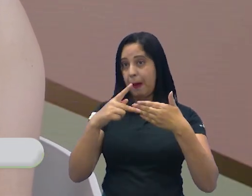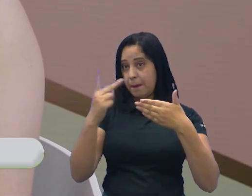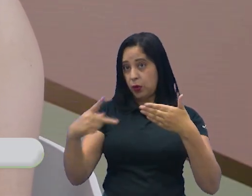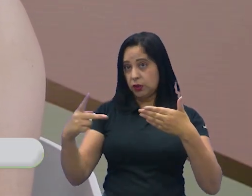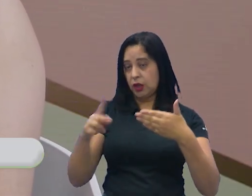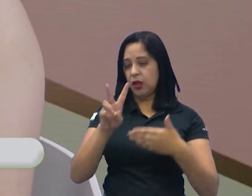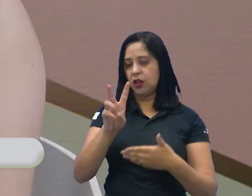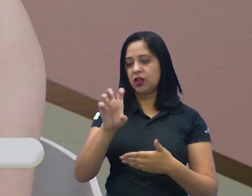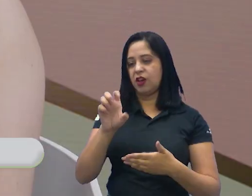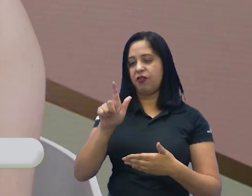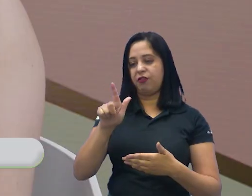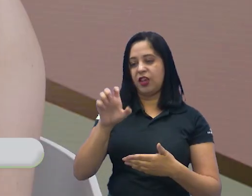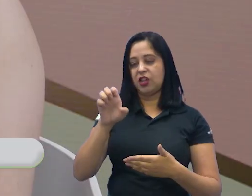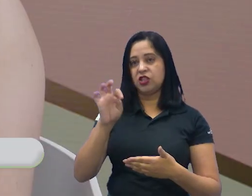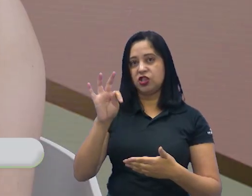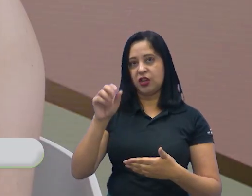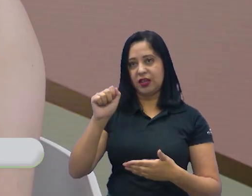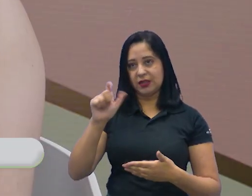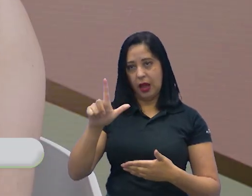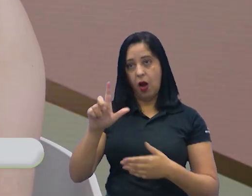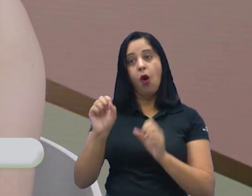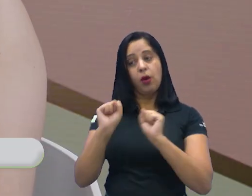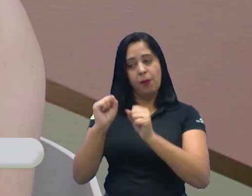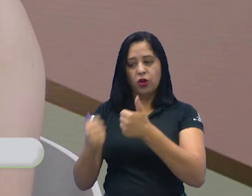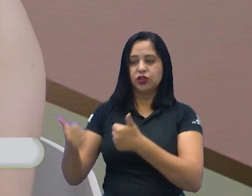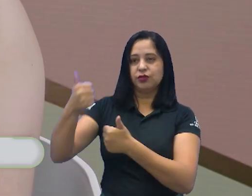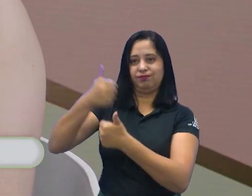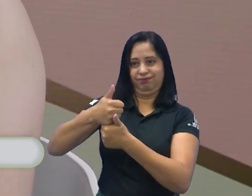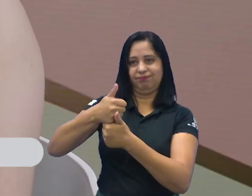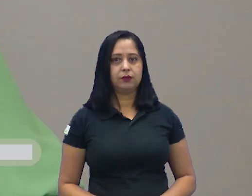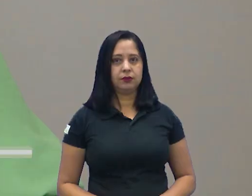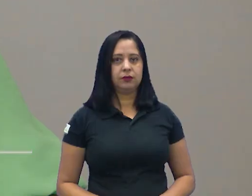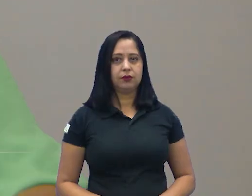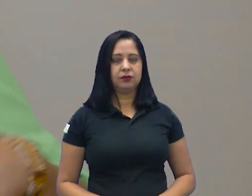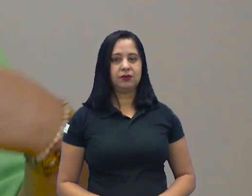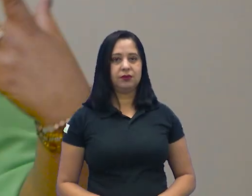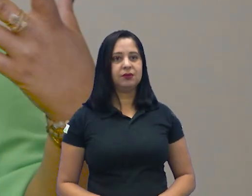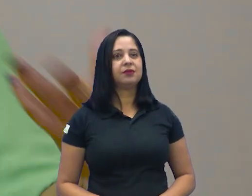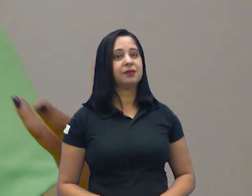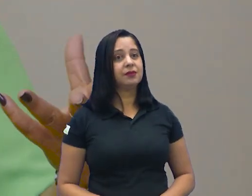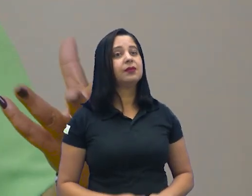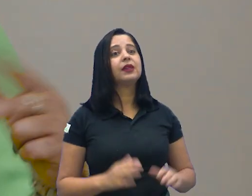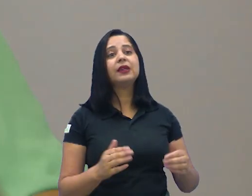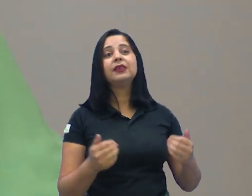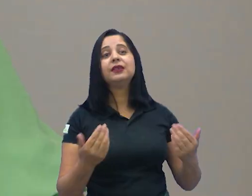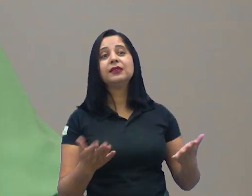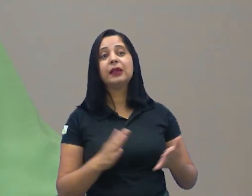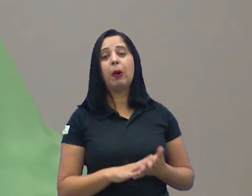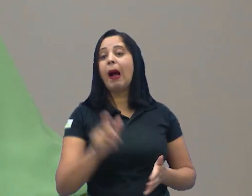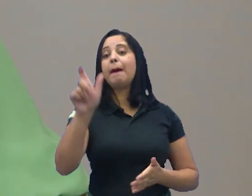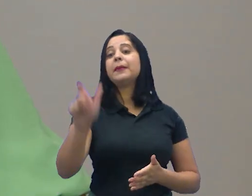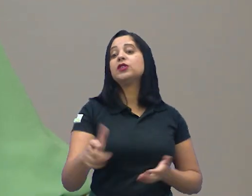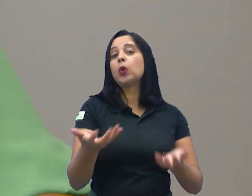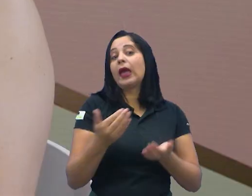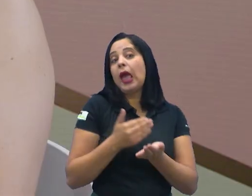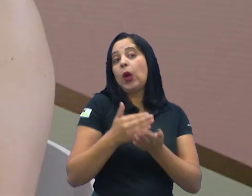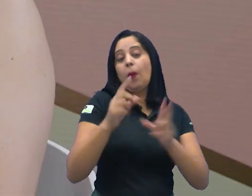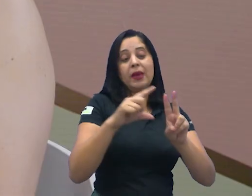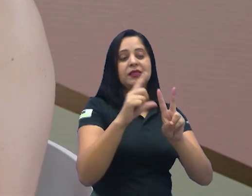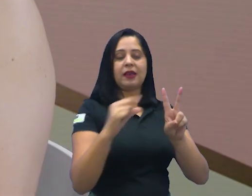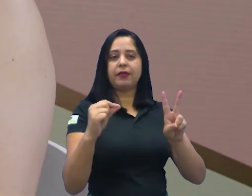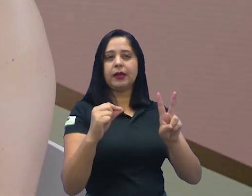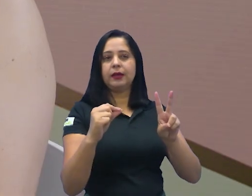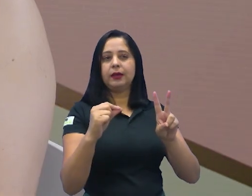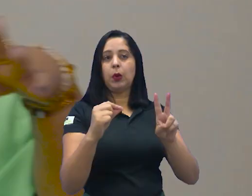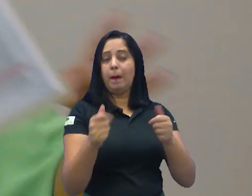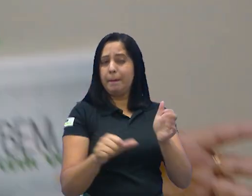que entra como estratégia para esse tipo de alimentação. Isa, e quem quer começar? Qual que é o melhor caminho? Começa pela